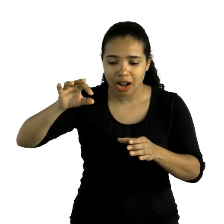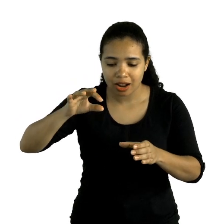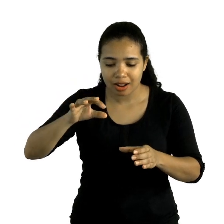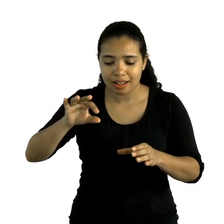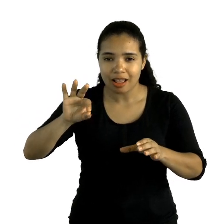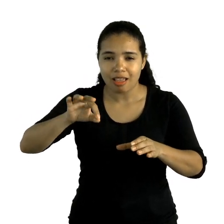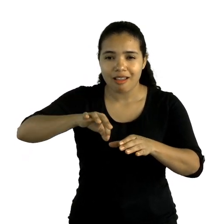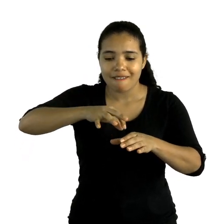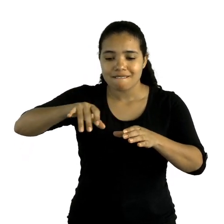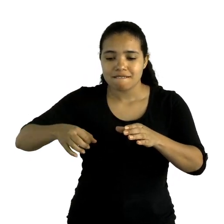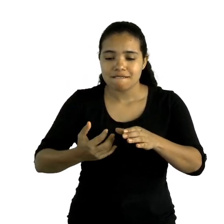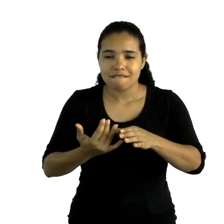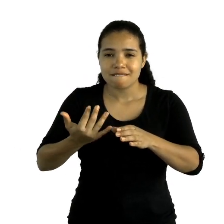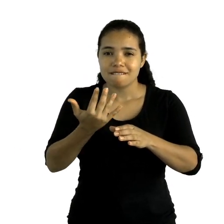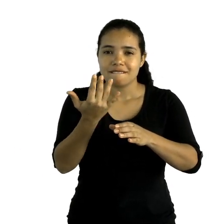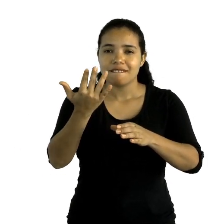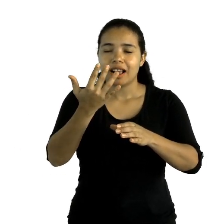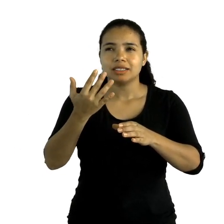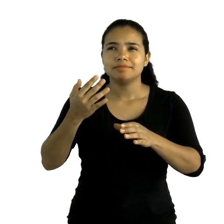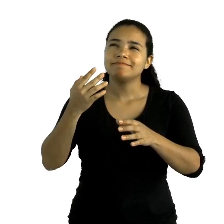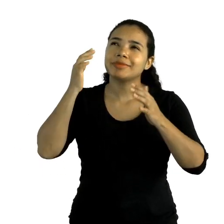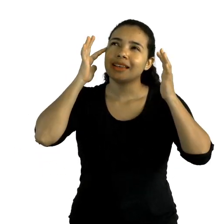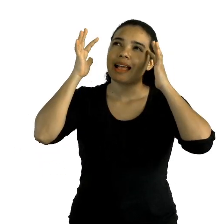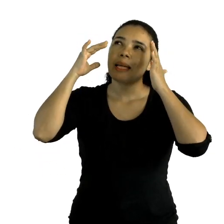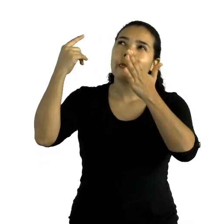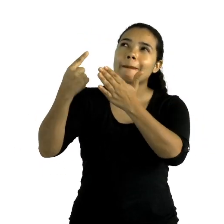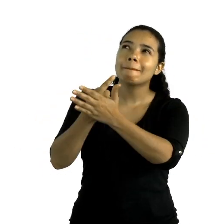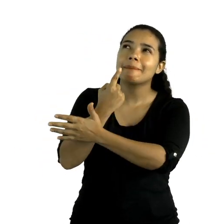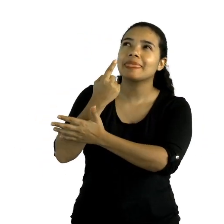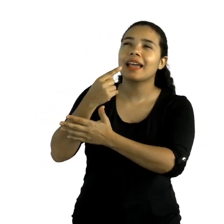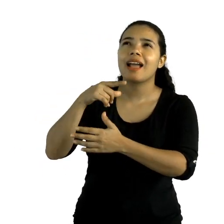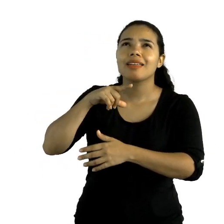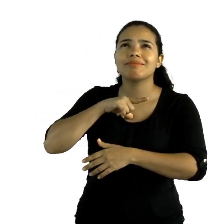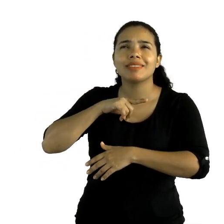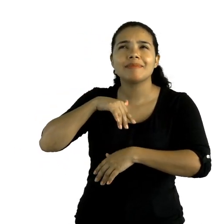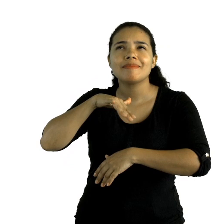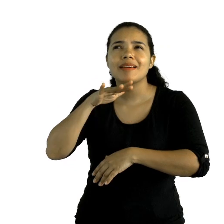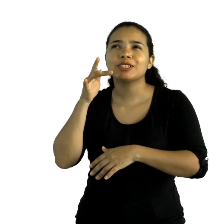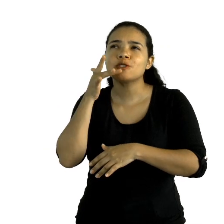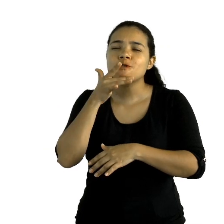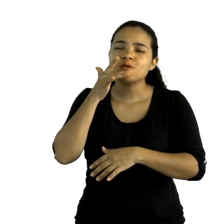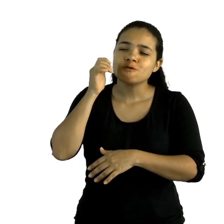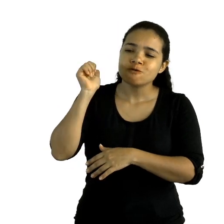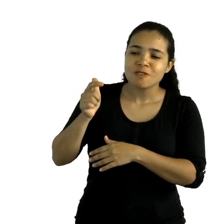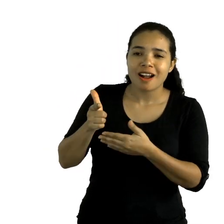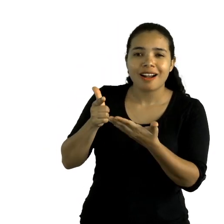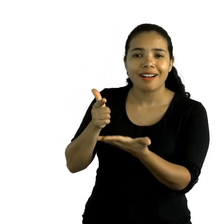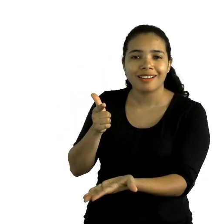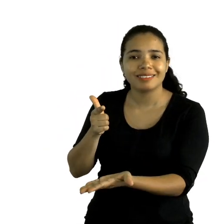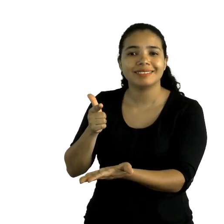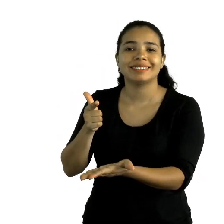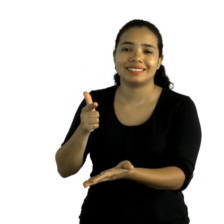reluzente. E me pergunto já em prosa, existe coisa mais gostosa?